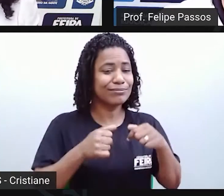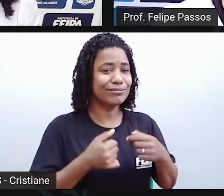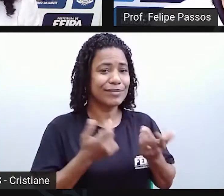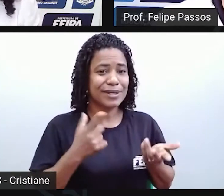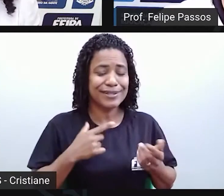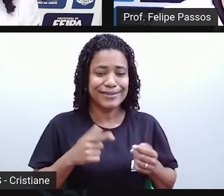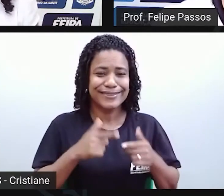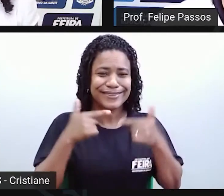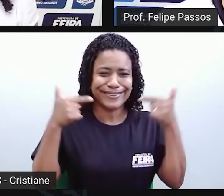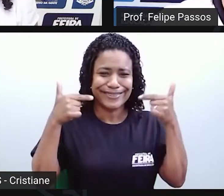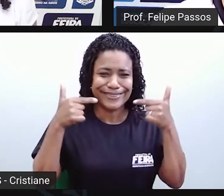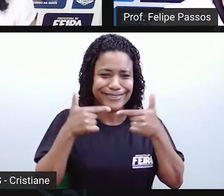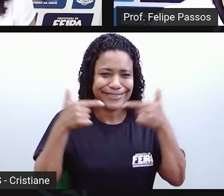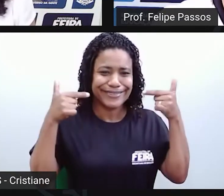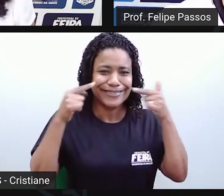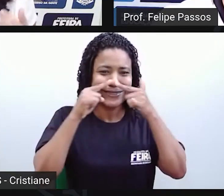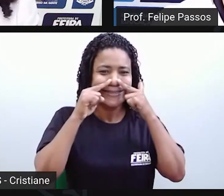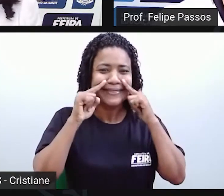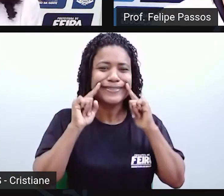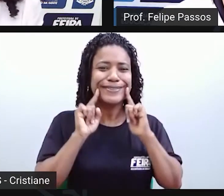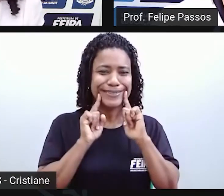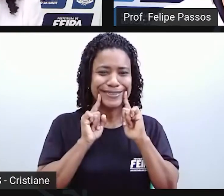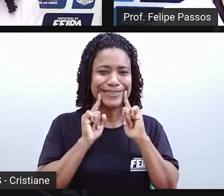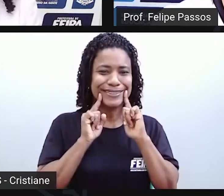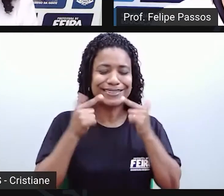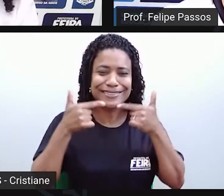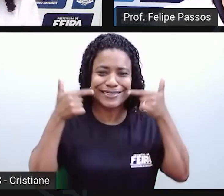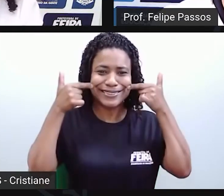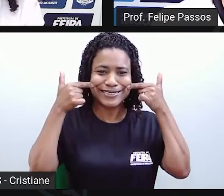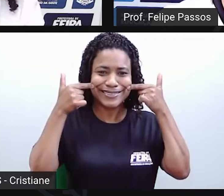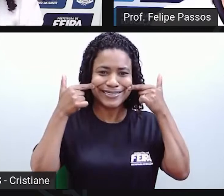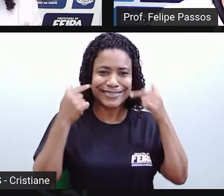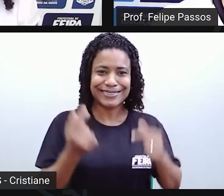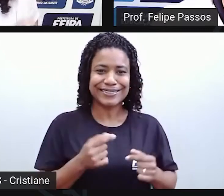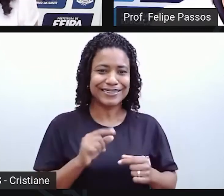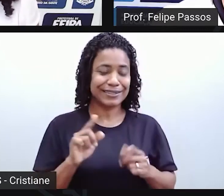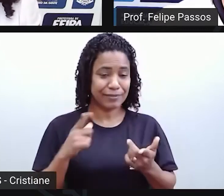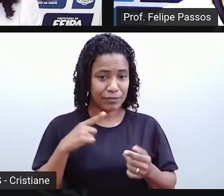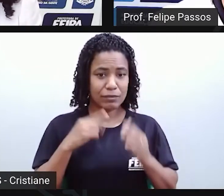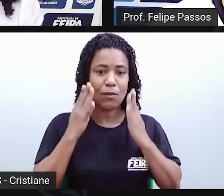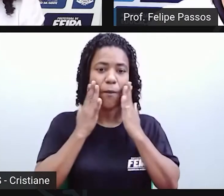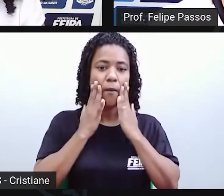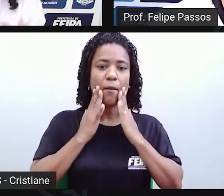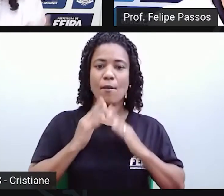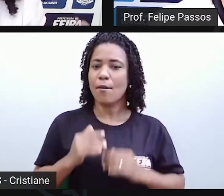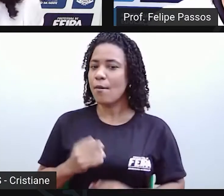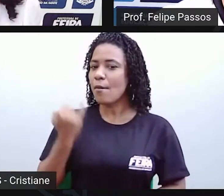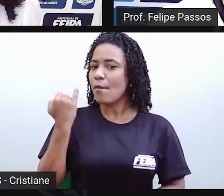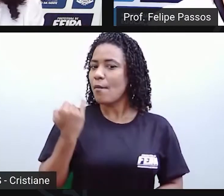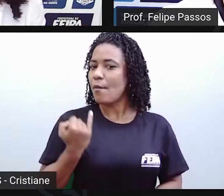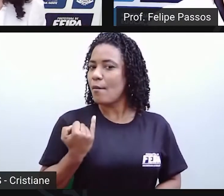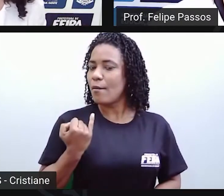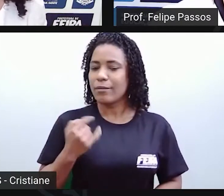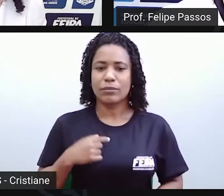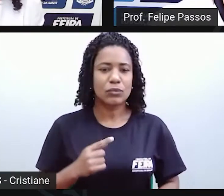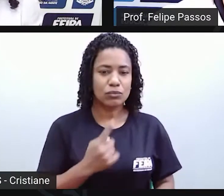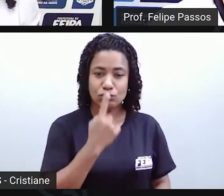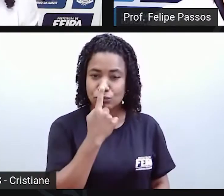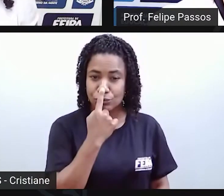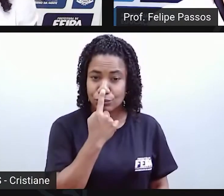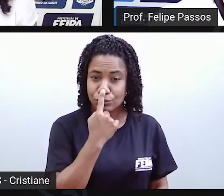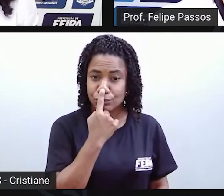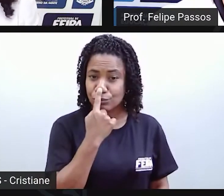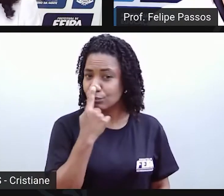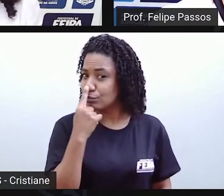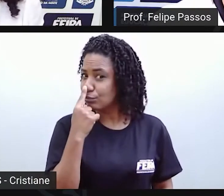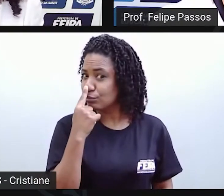muita gargalhada. Ele afina o meu nariz, que é um traço da minha característica, da minha raça, da minha família.